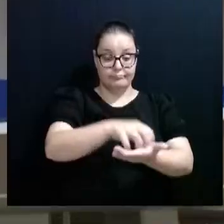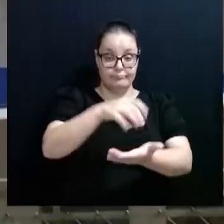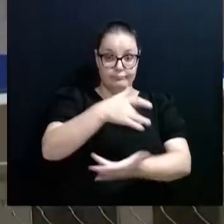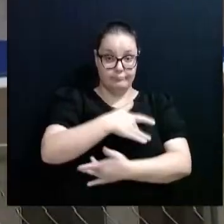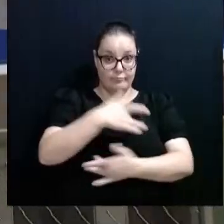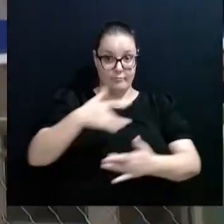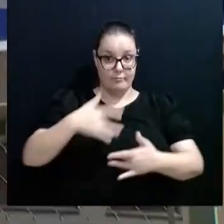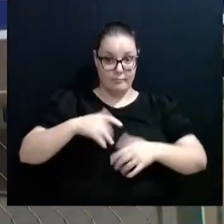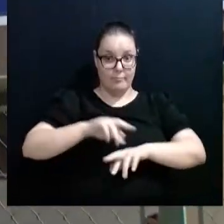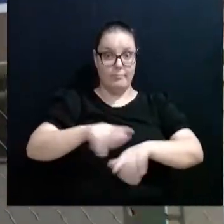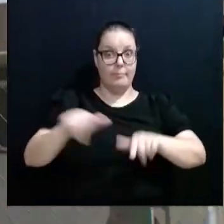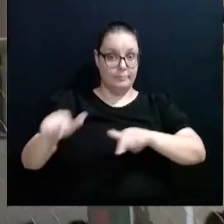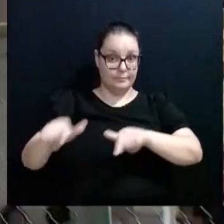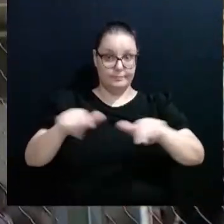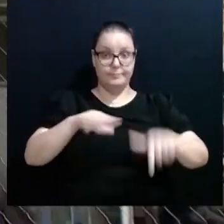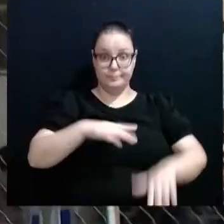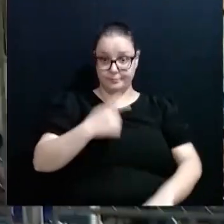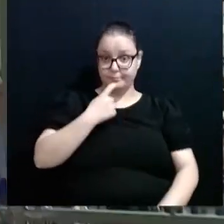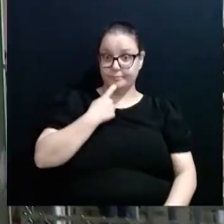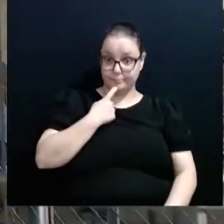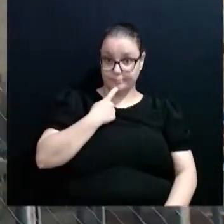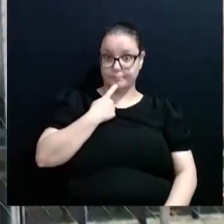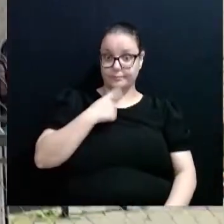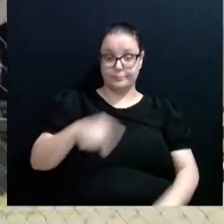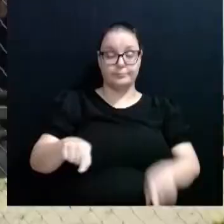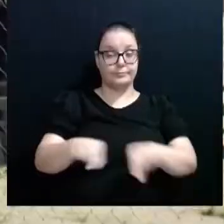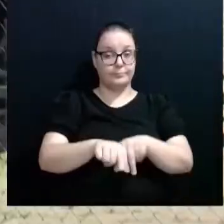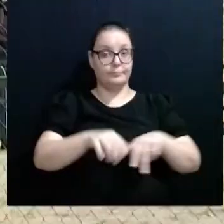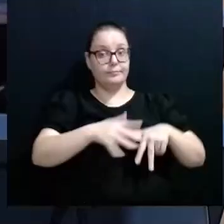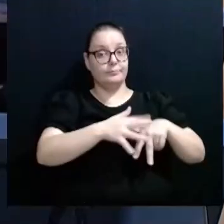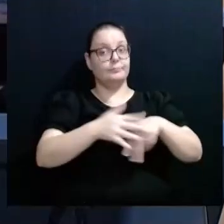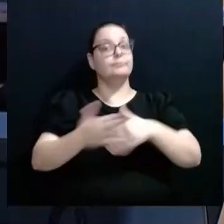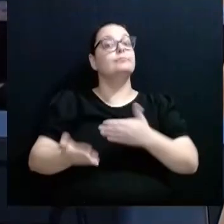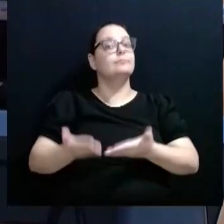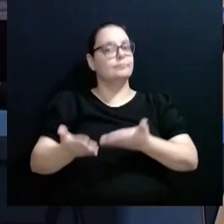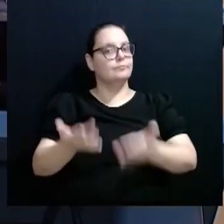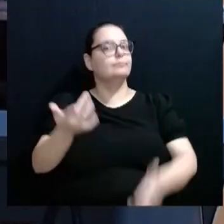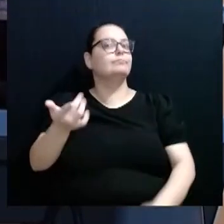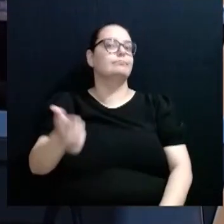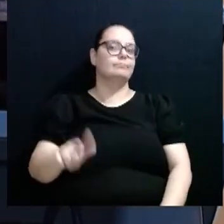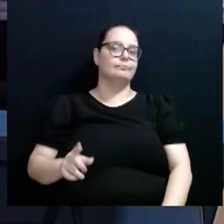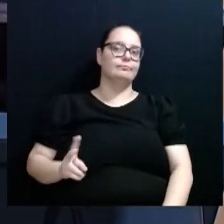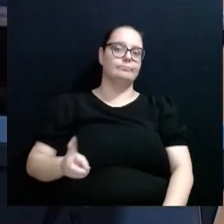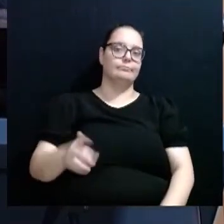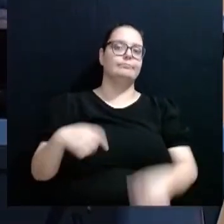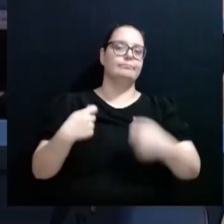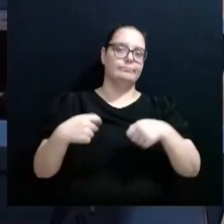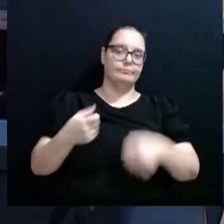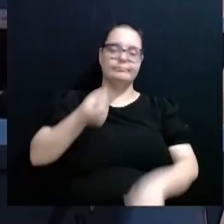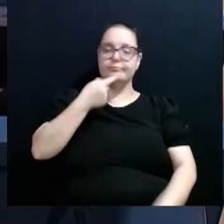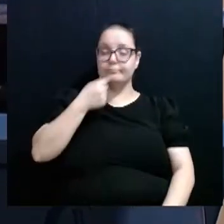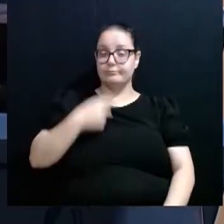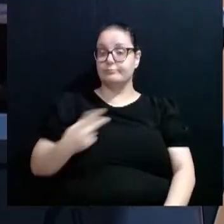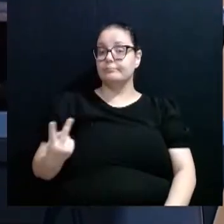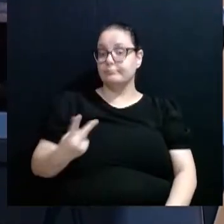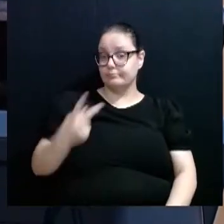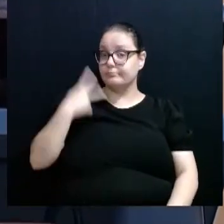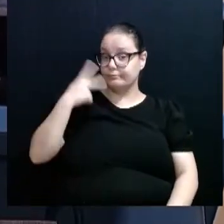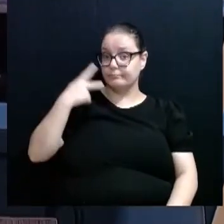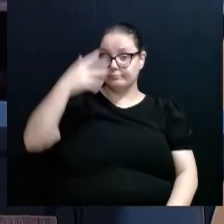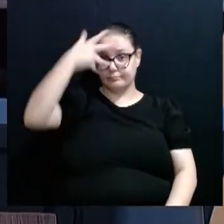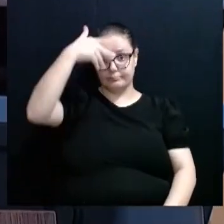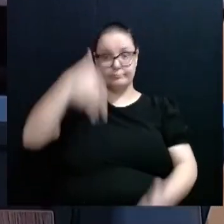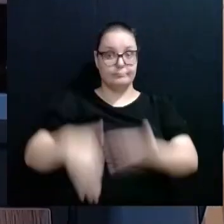município, inclusive para pacientes em tratamento contínuo. Segundo Rodrigo Farmadique, a informação sobre